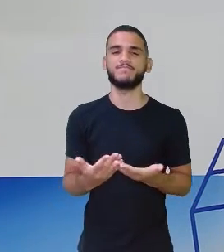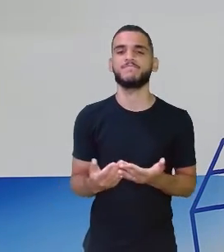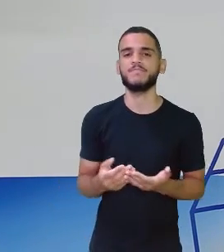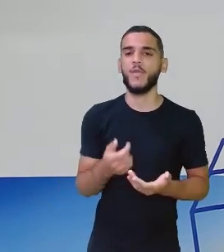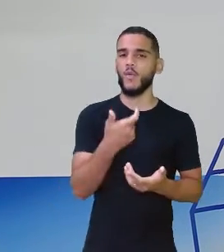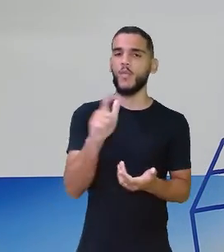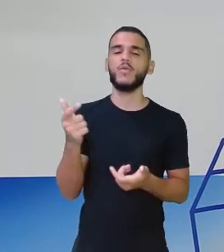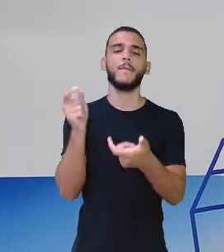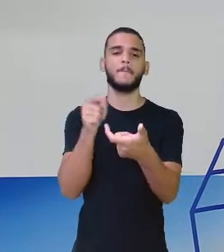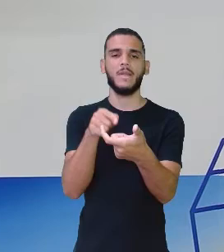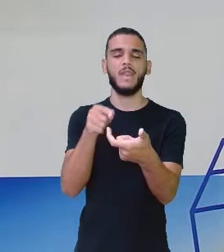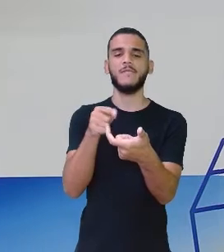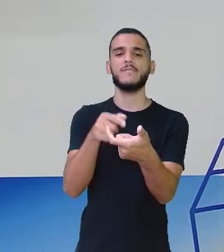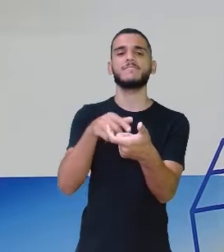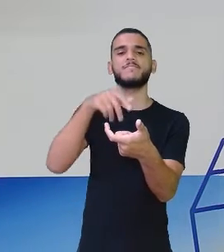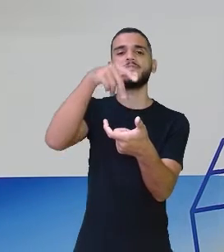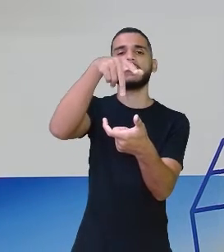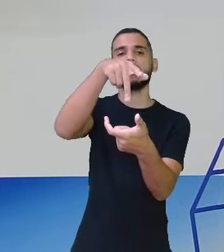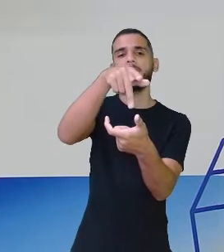Presente.